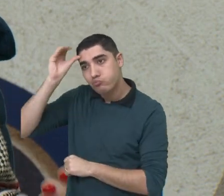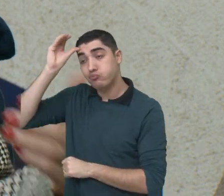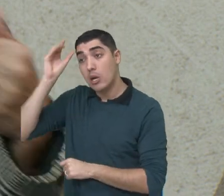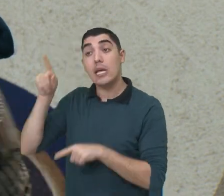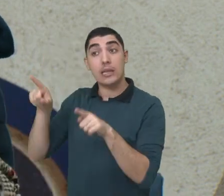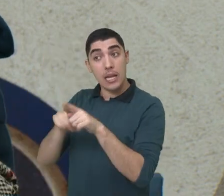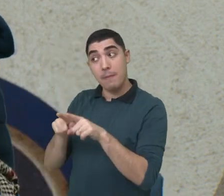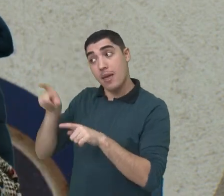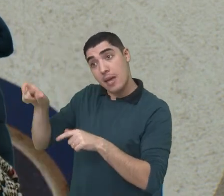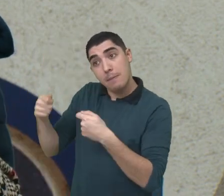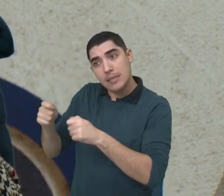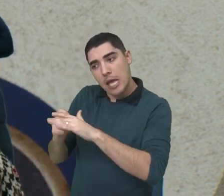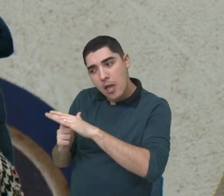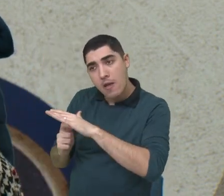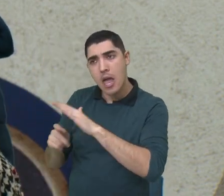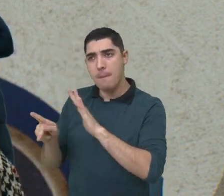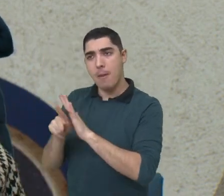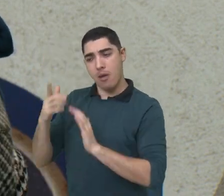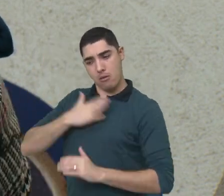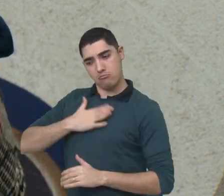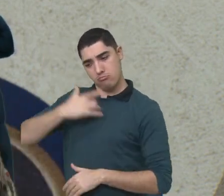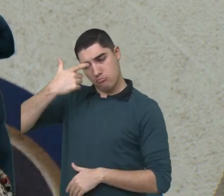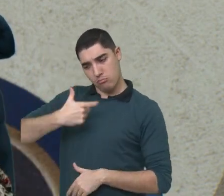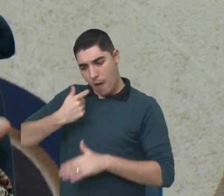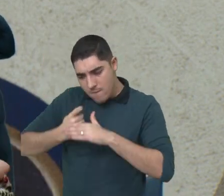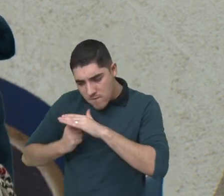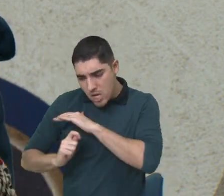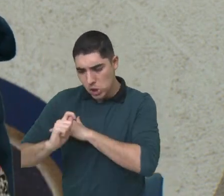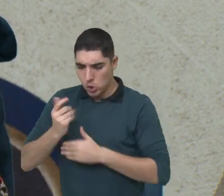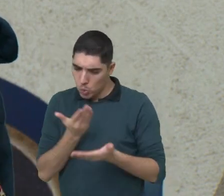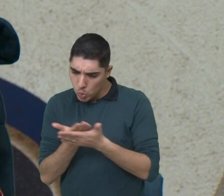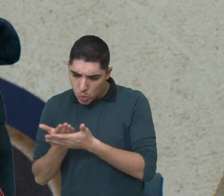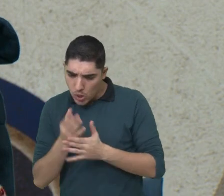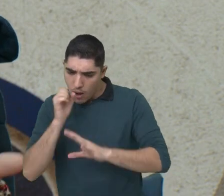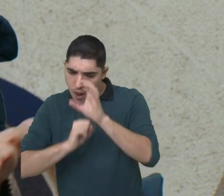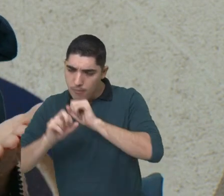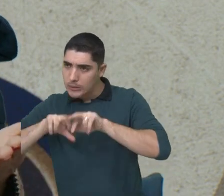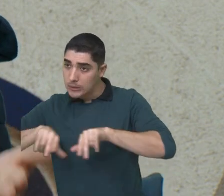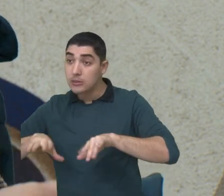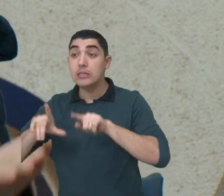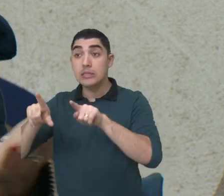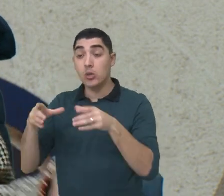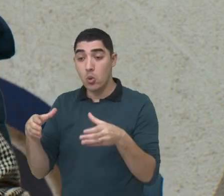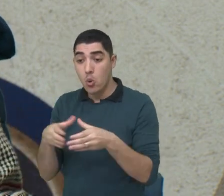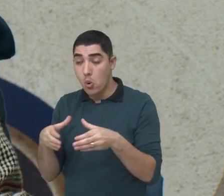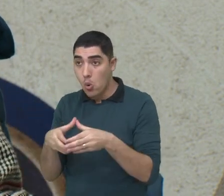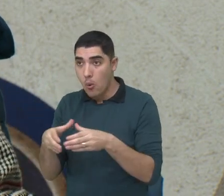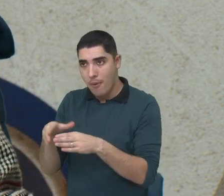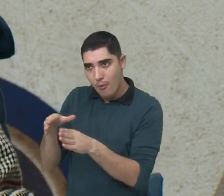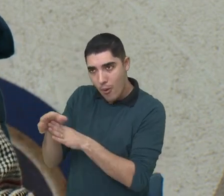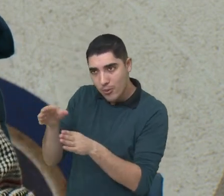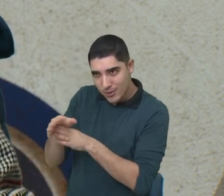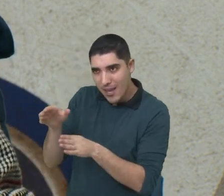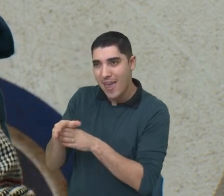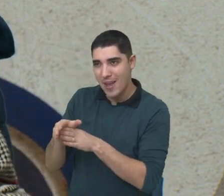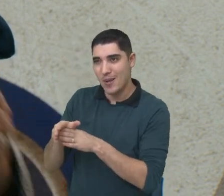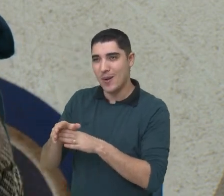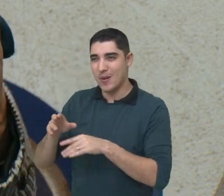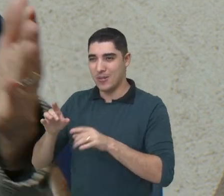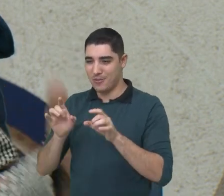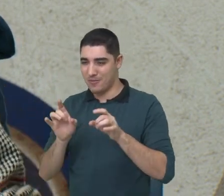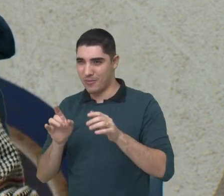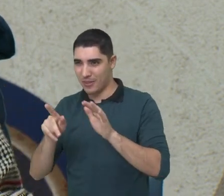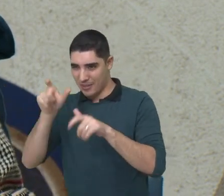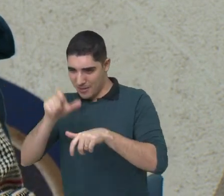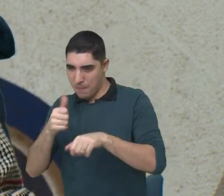investir na própria pessoa também. E usar dos meios que o Conselho Regional de Corretores de Imóveis,